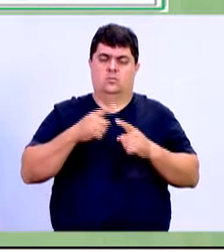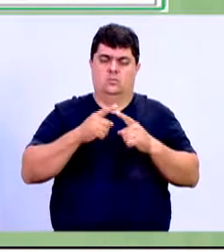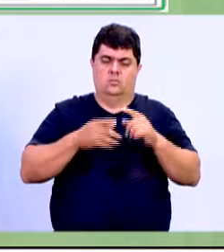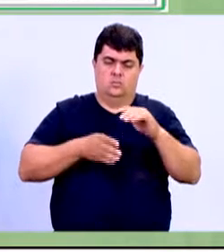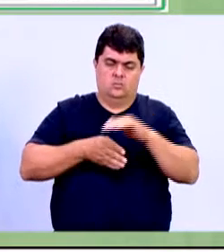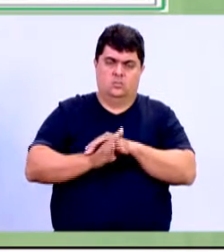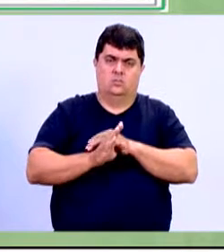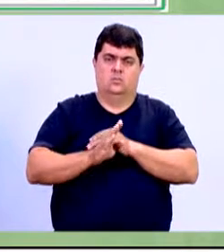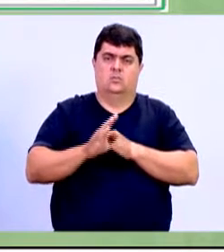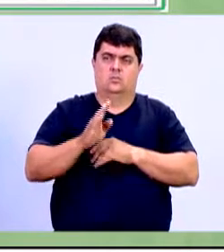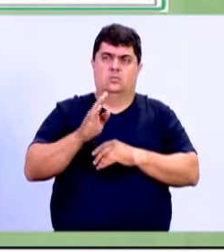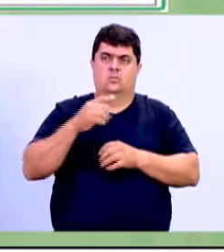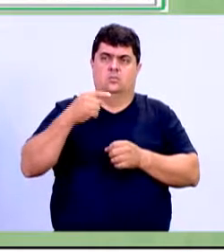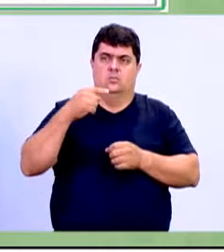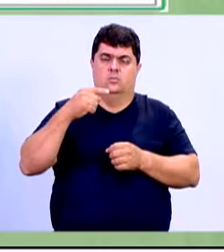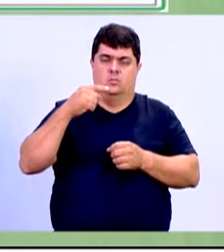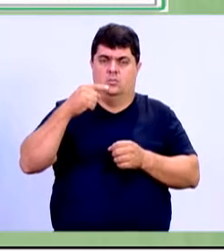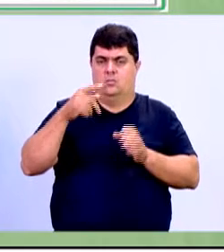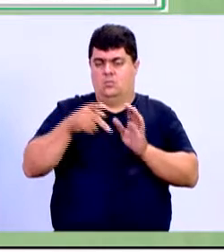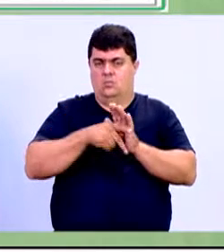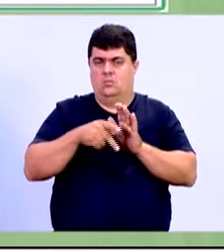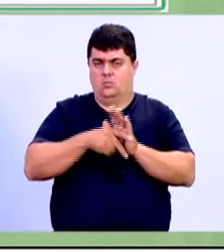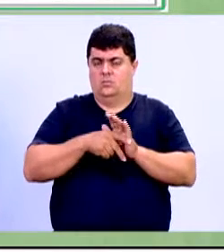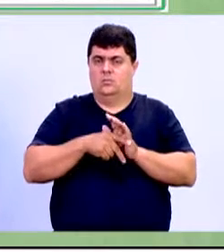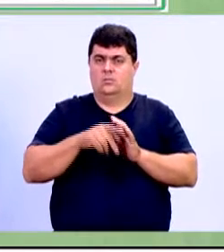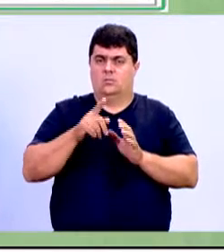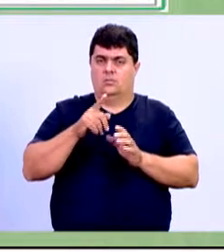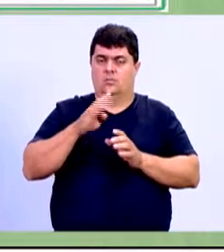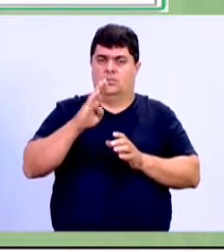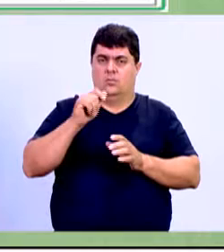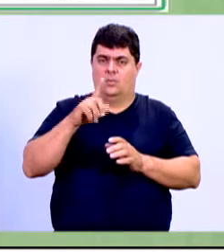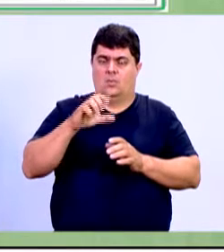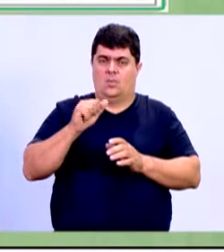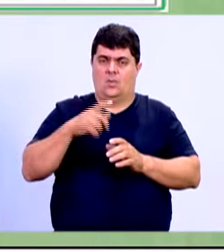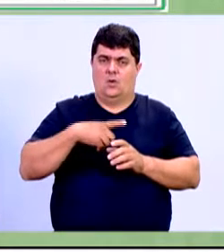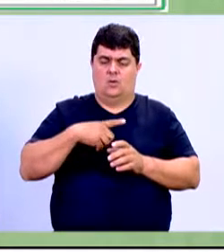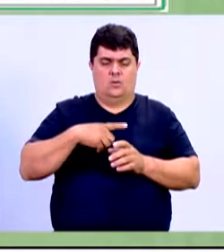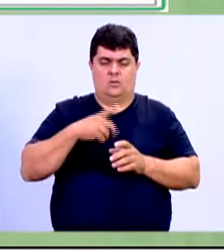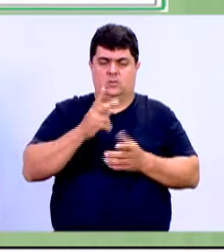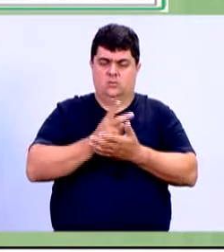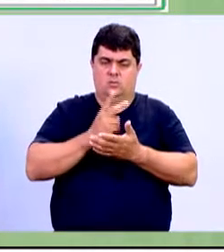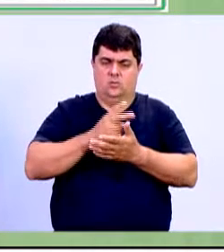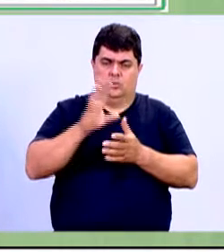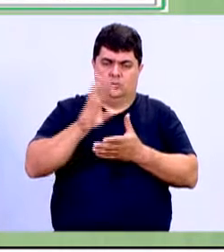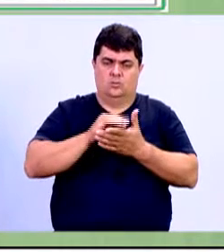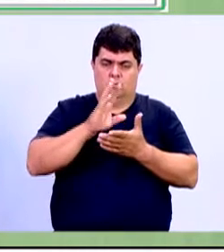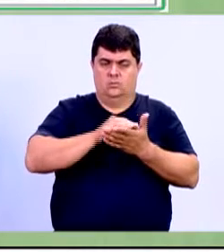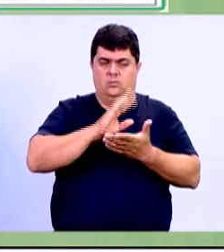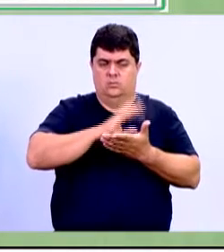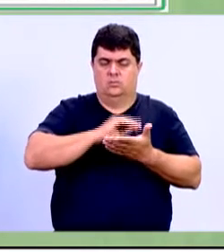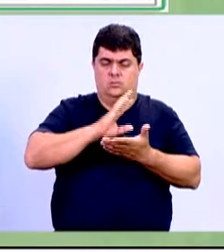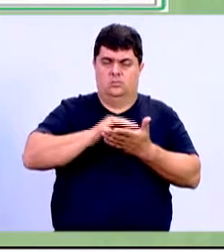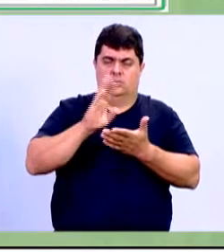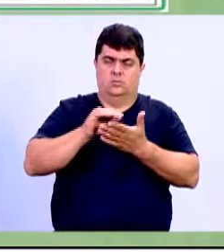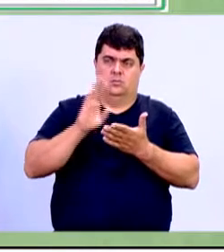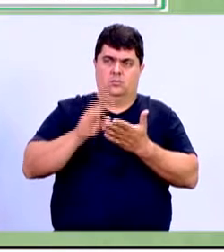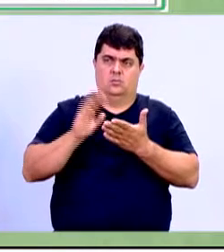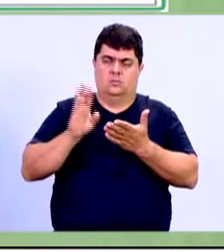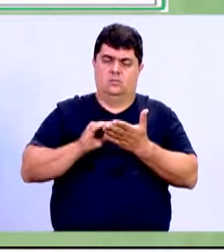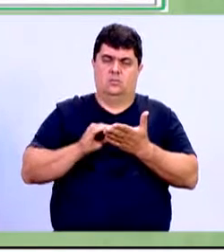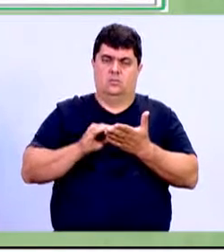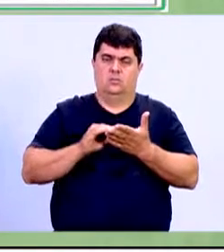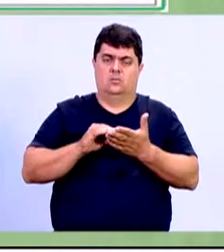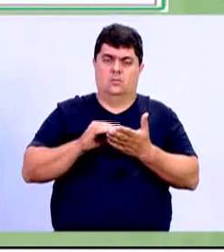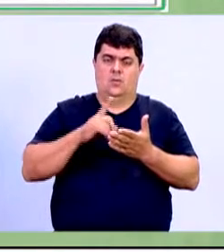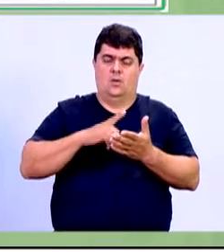acesso interno do tribunal, essa blacklist ela é alimentada diretamente pelo fornecedor. A Palo Alto é